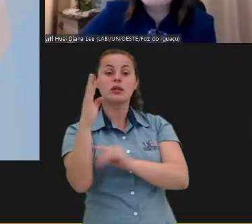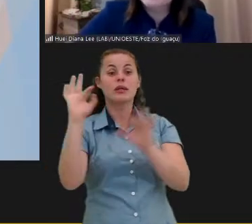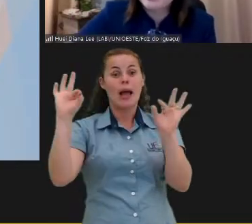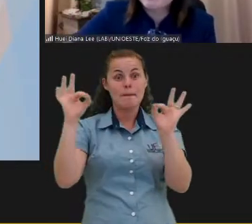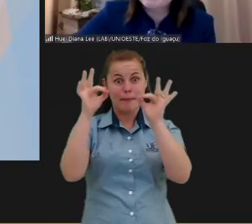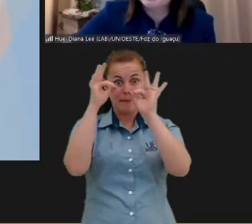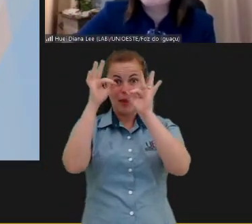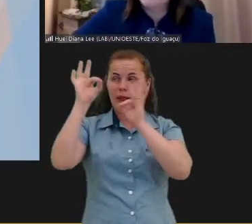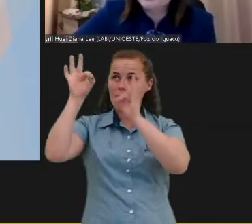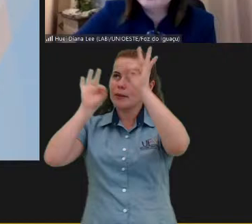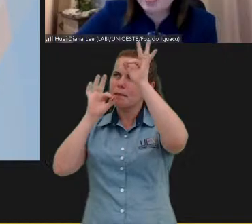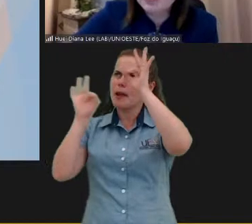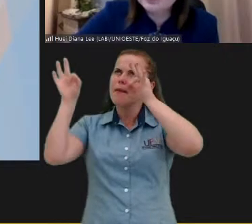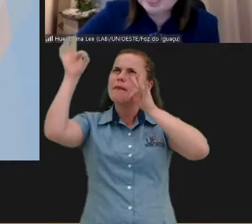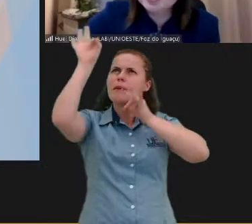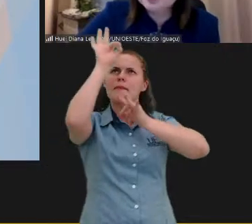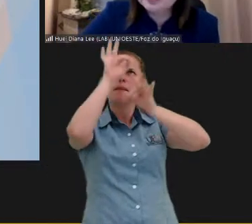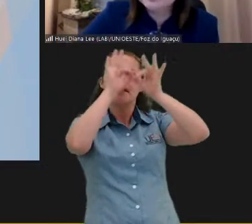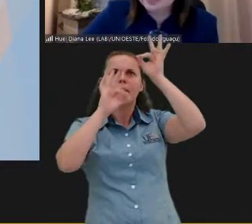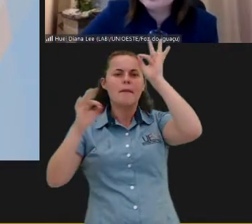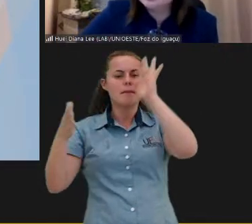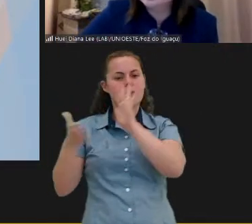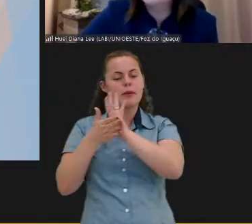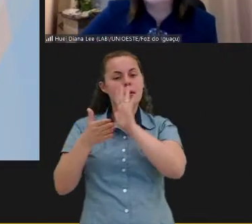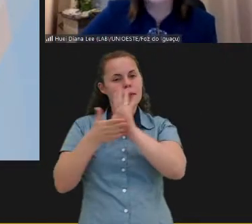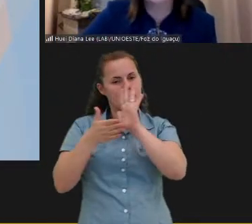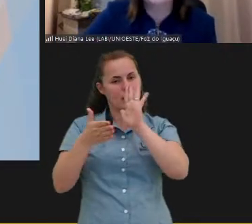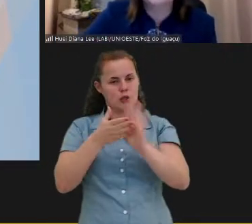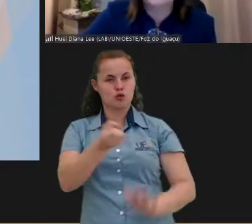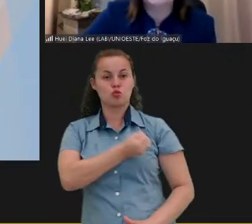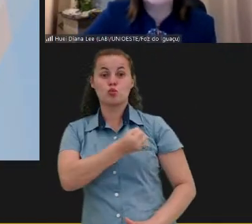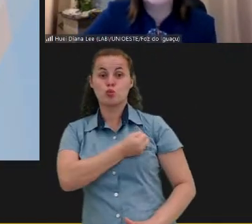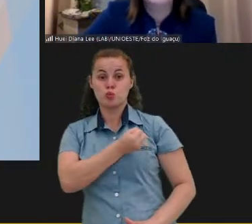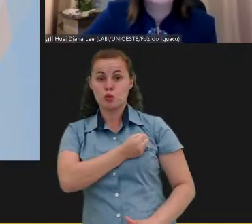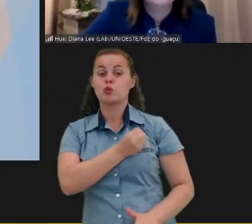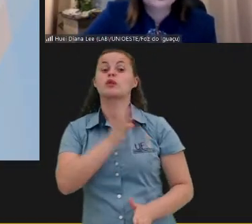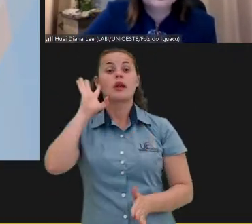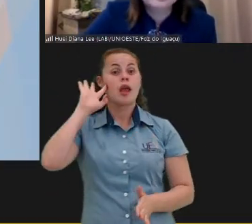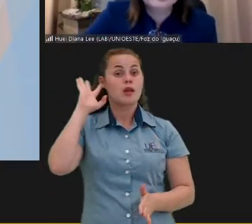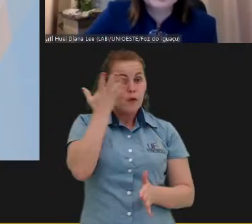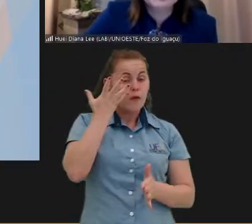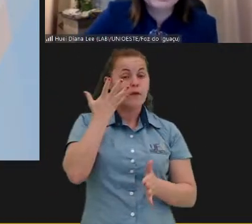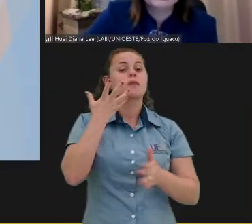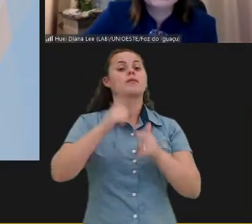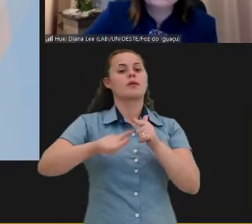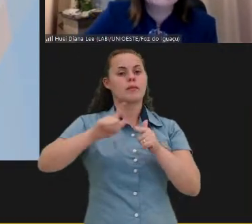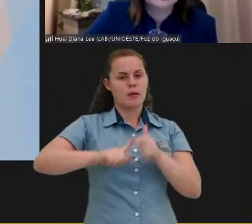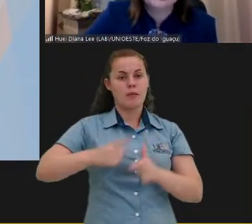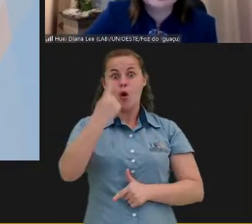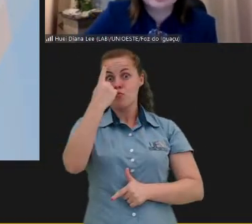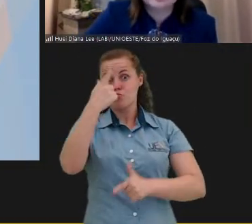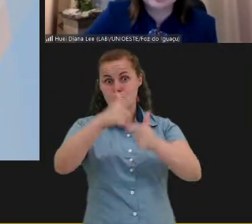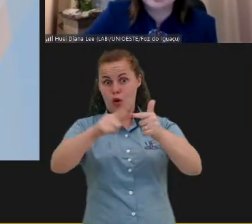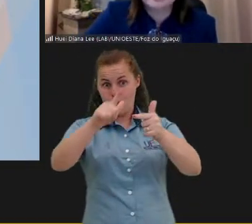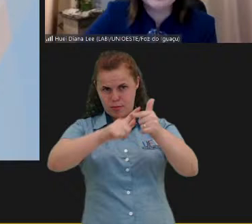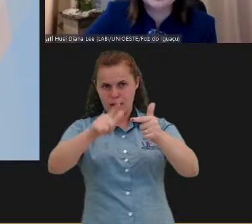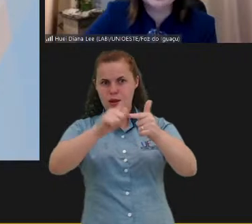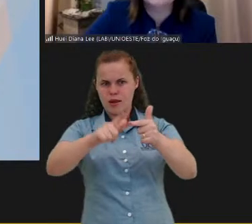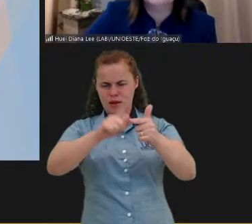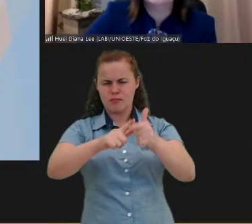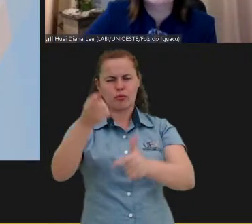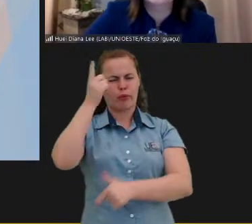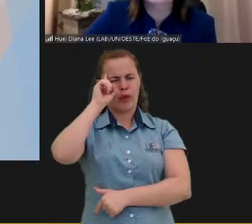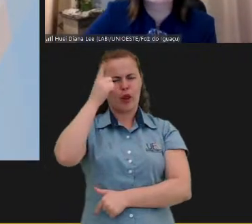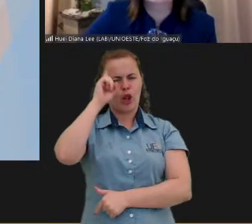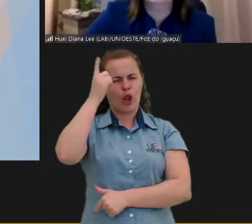abelhas, para propor algoritmos e formas de resolução de problemas. Um desses problemas, que também está diariamente